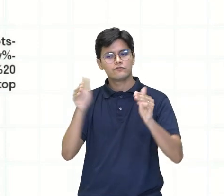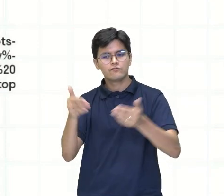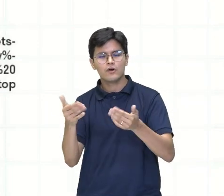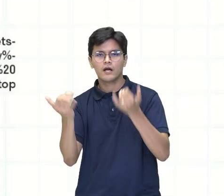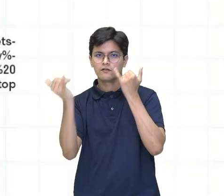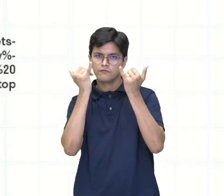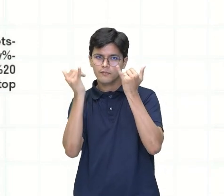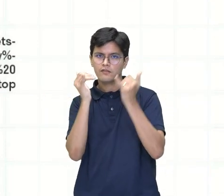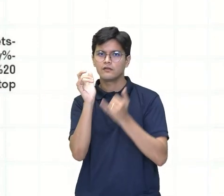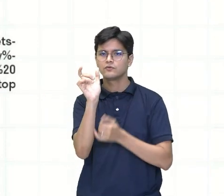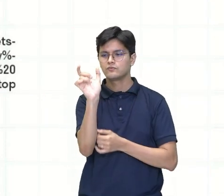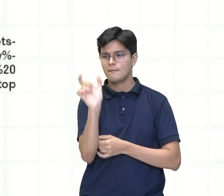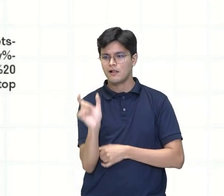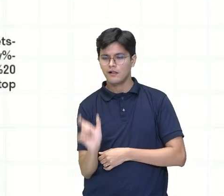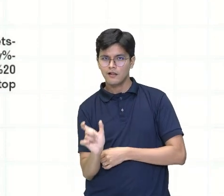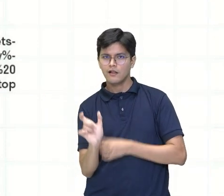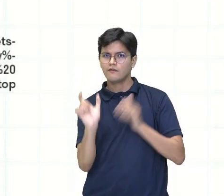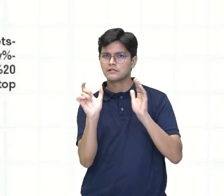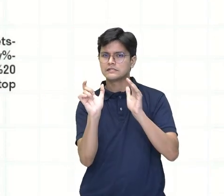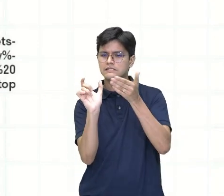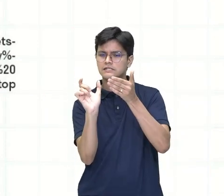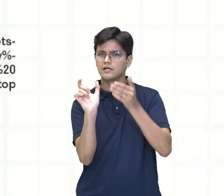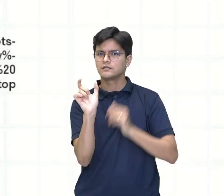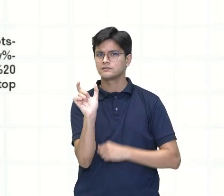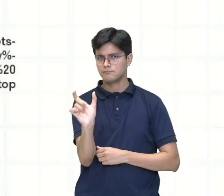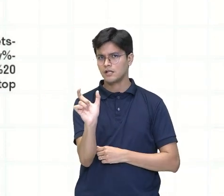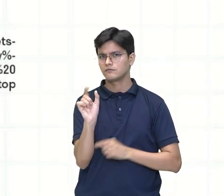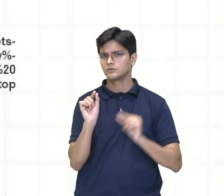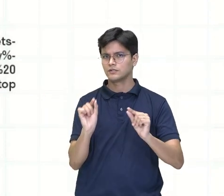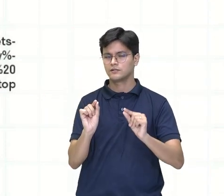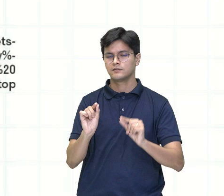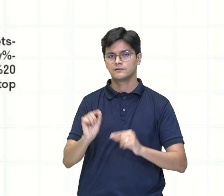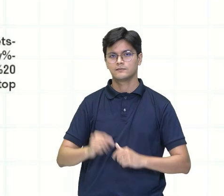isso? Lá no nosso texto. Vamos ver quais foram?